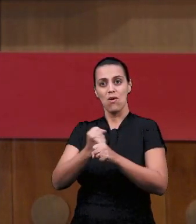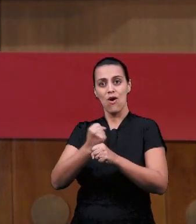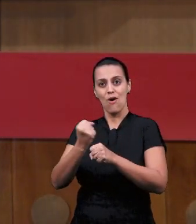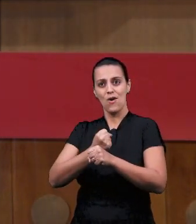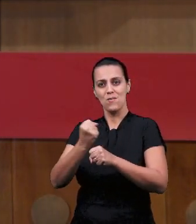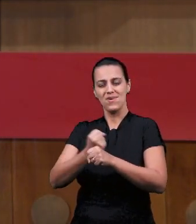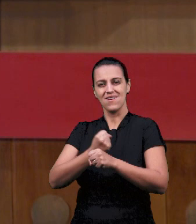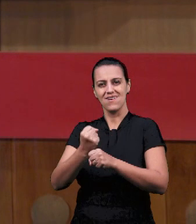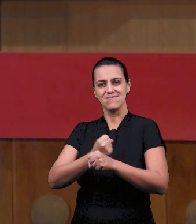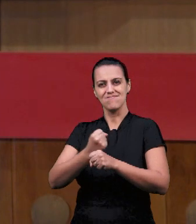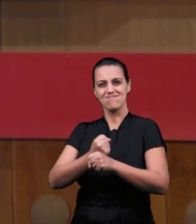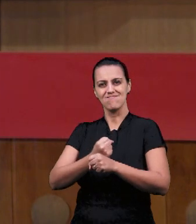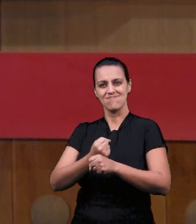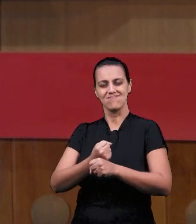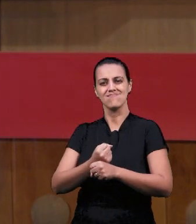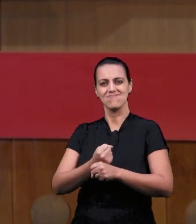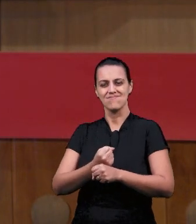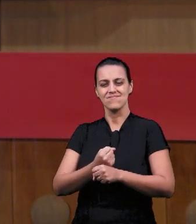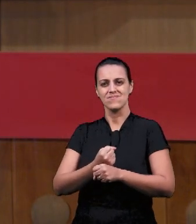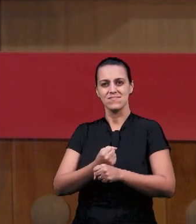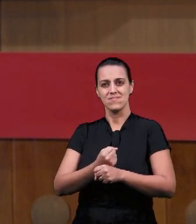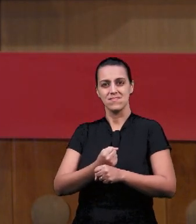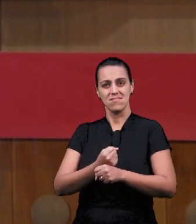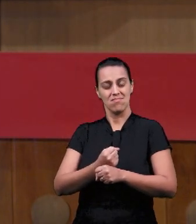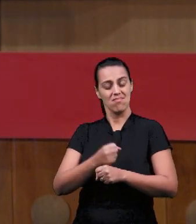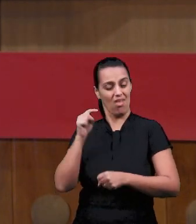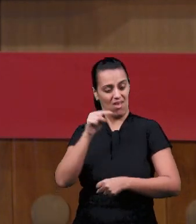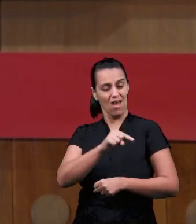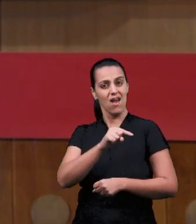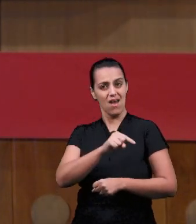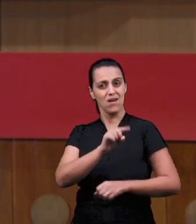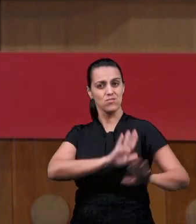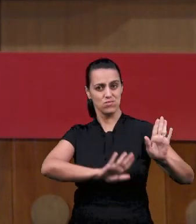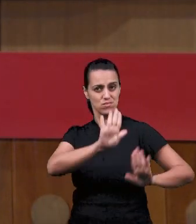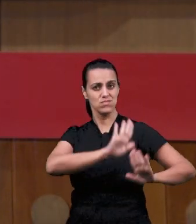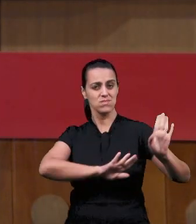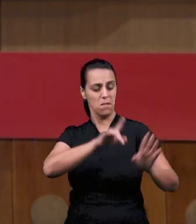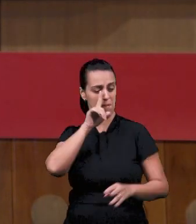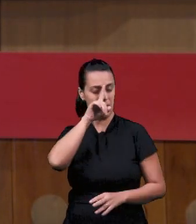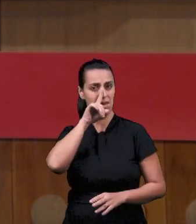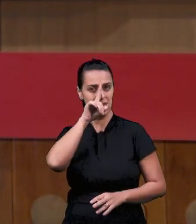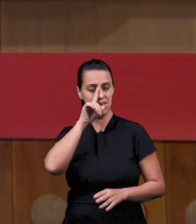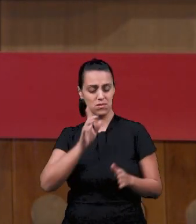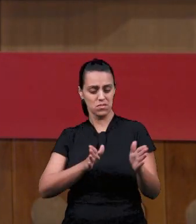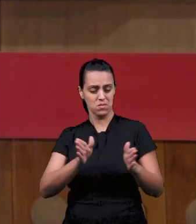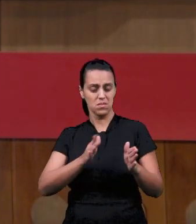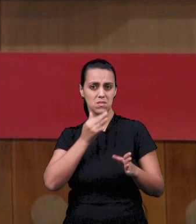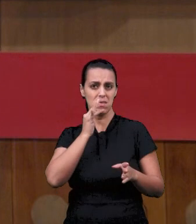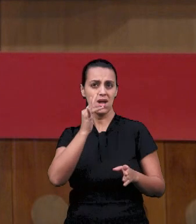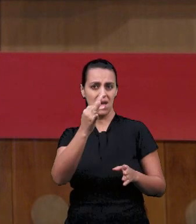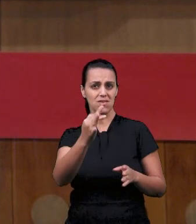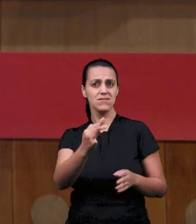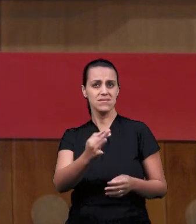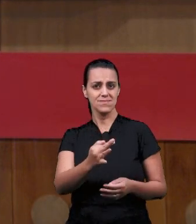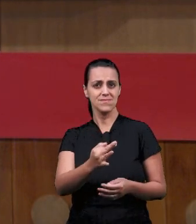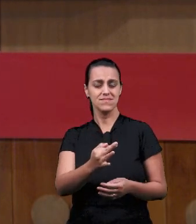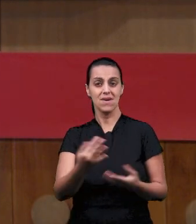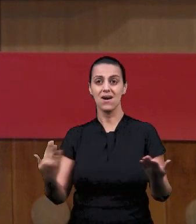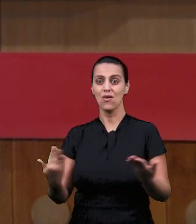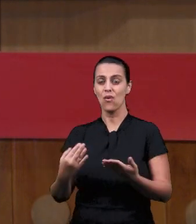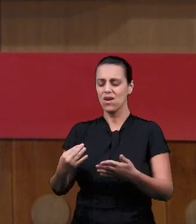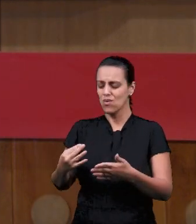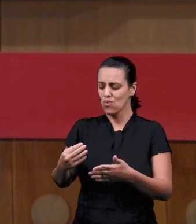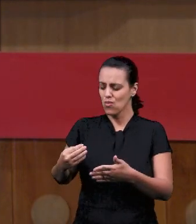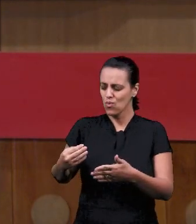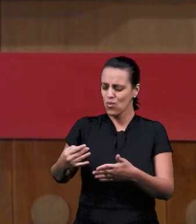os perigos do tempo do breve. A igreja vive os seus últimos dias.